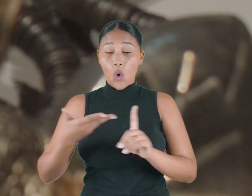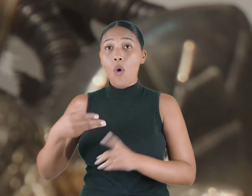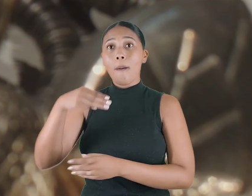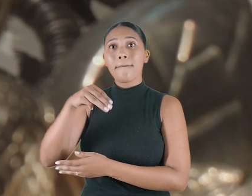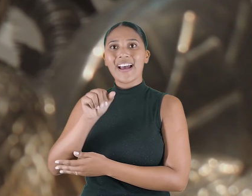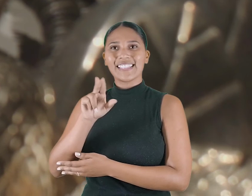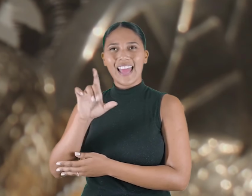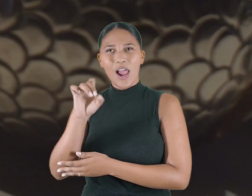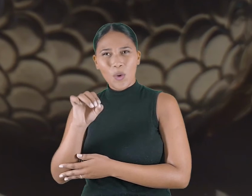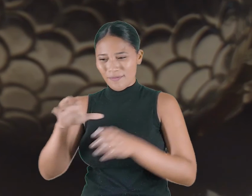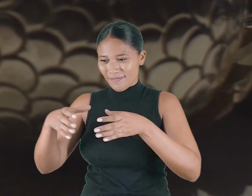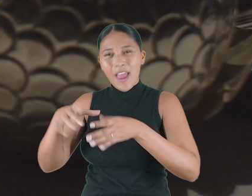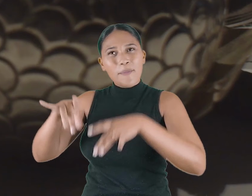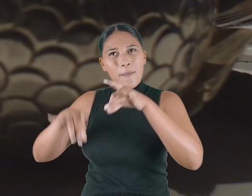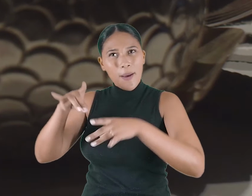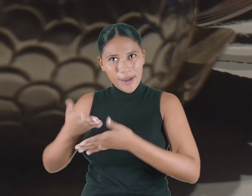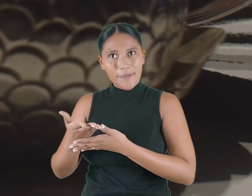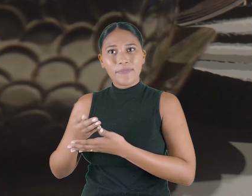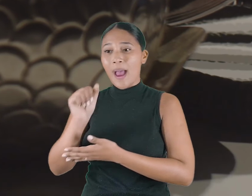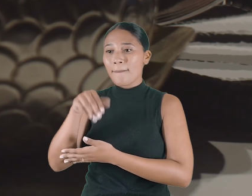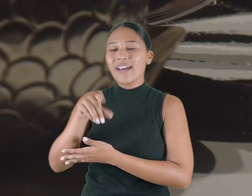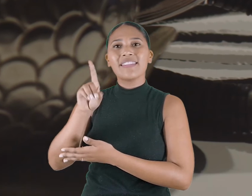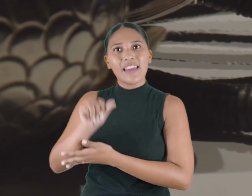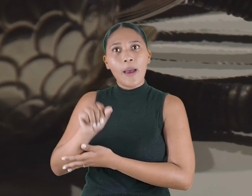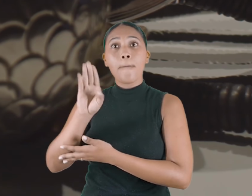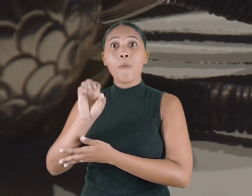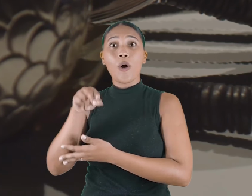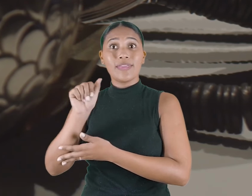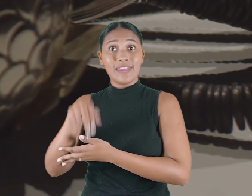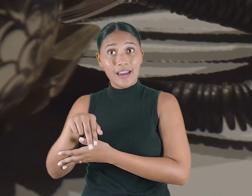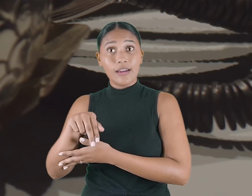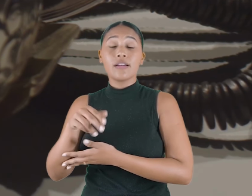convite de Marcelo Campos, de Amanda Bonan, e juntar